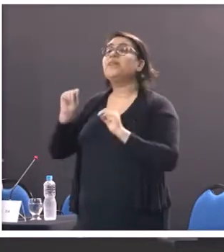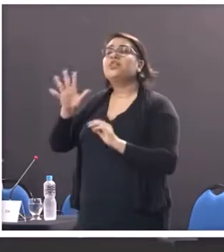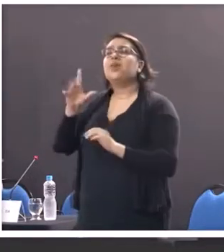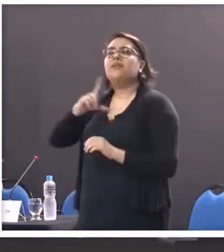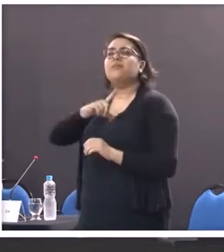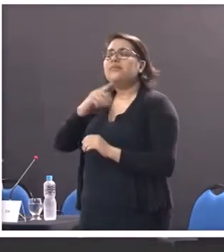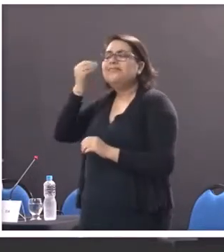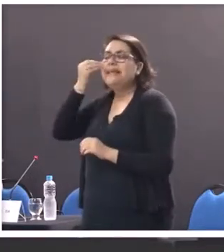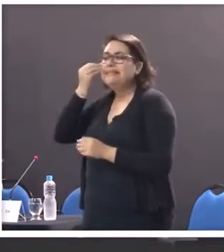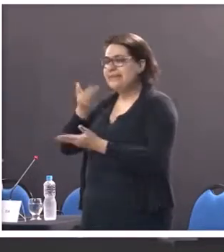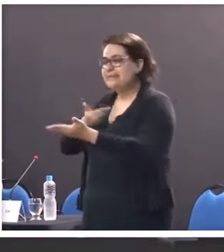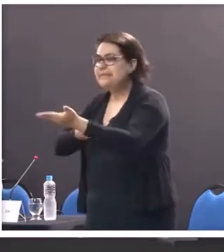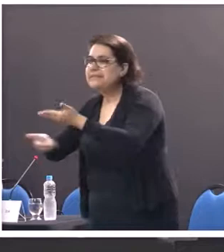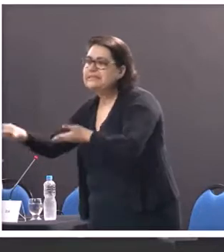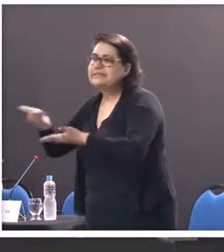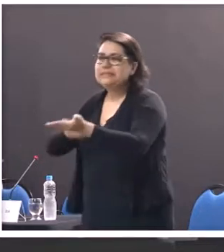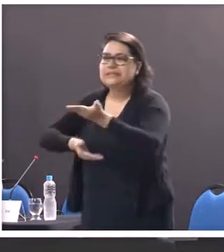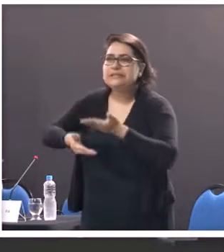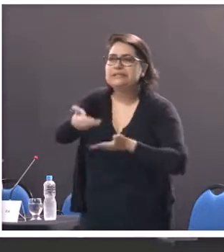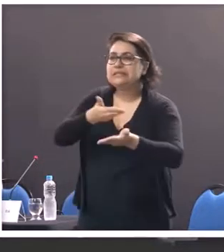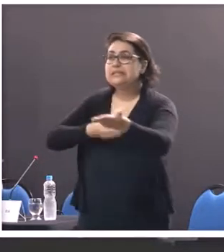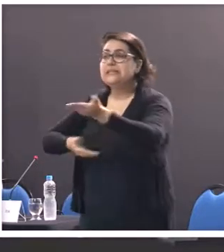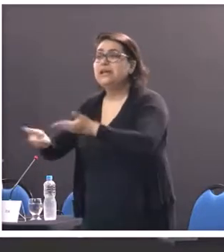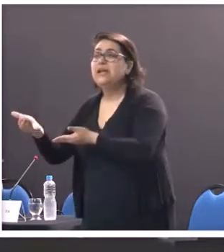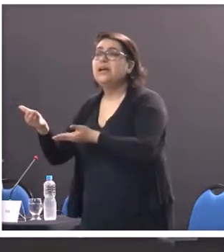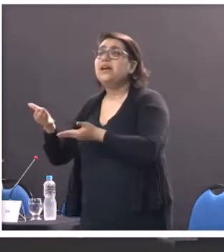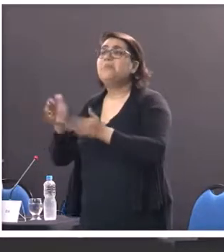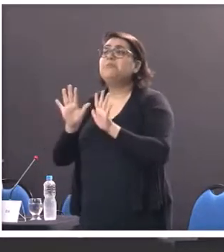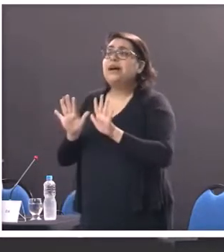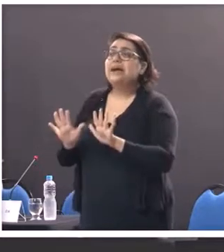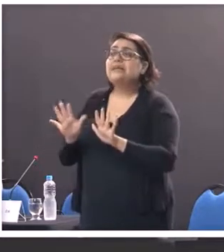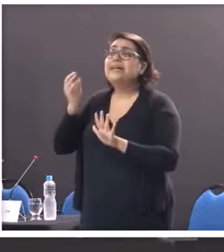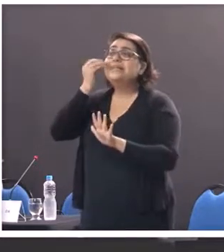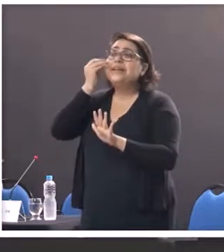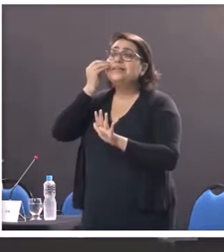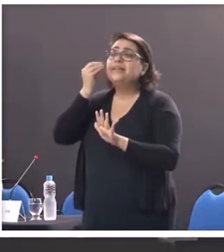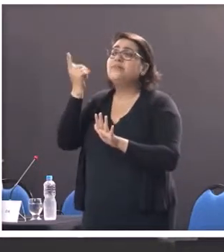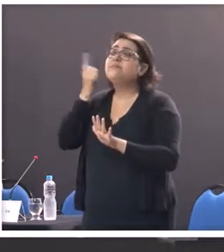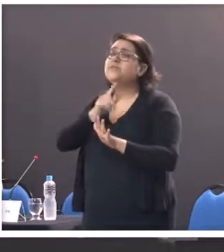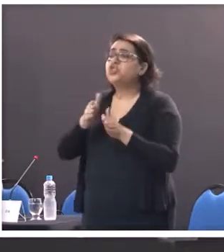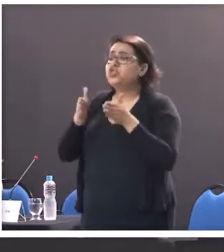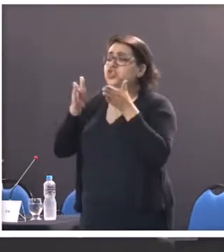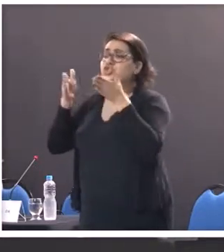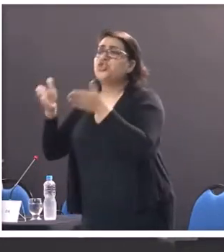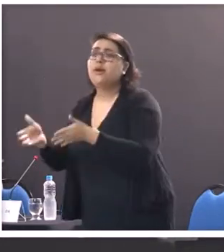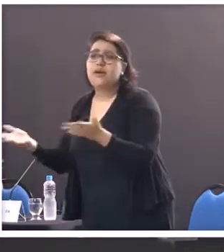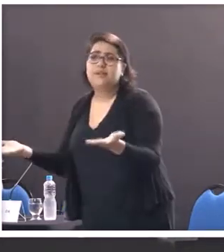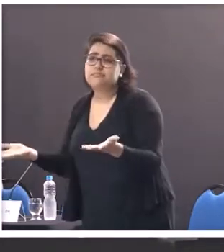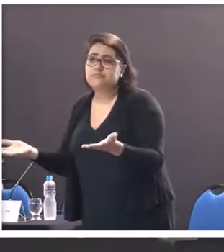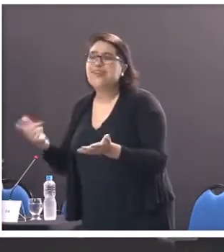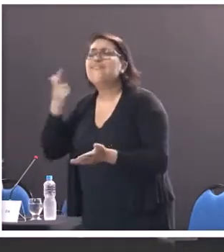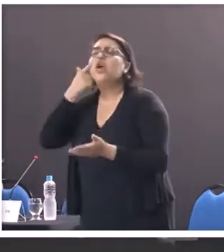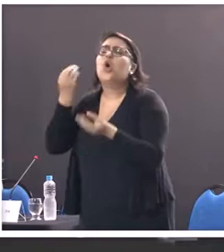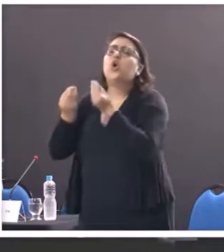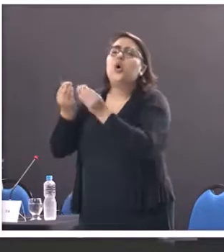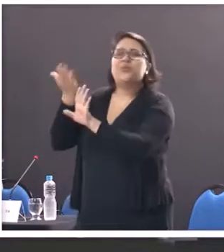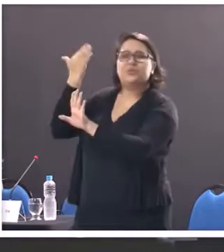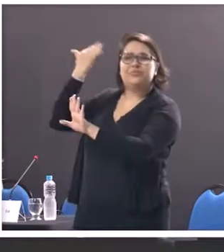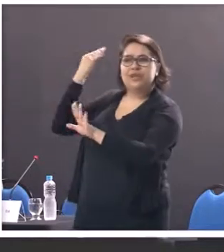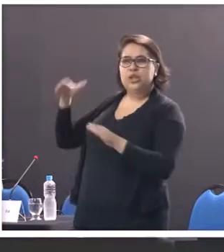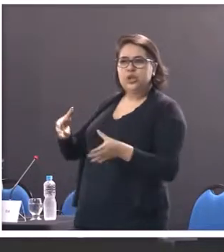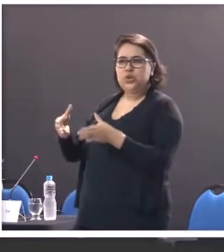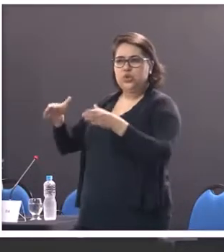tentar ali se relacionar e tentam chegar em algum lugar. Vamos ver como é que era, né, a Torre de